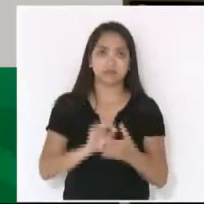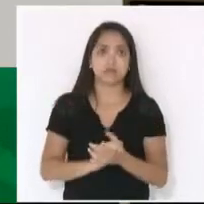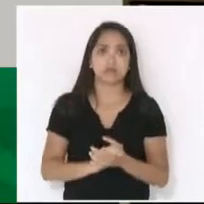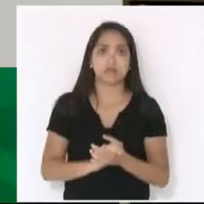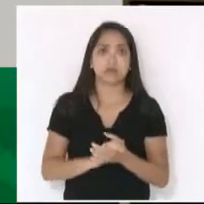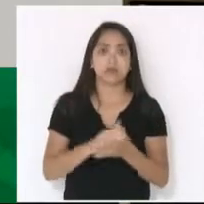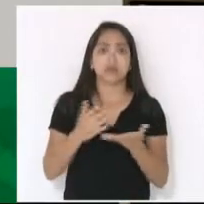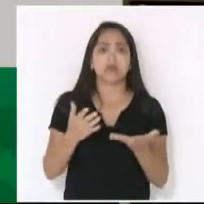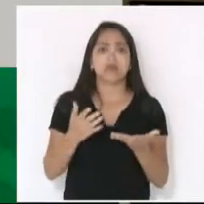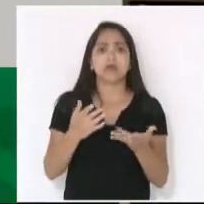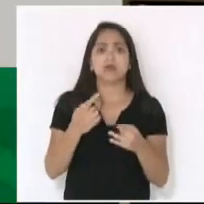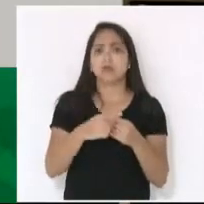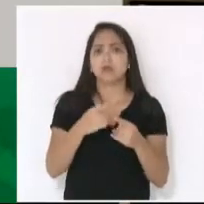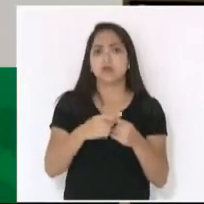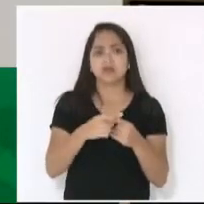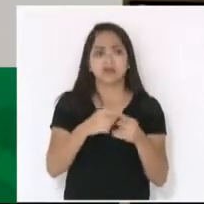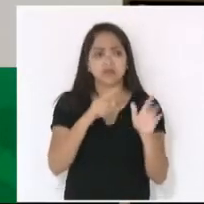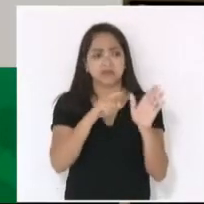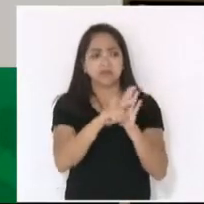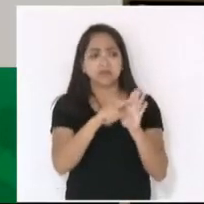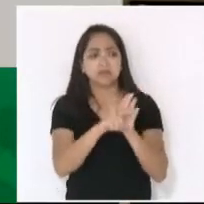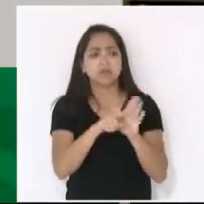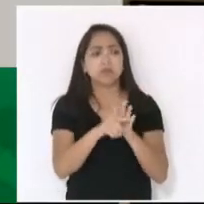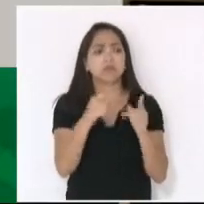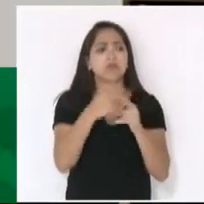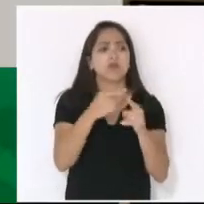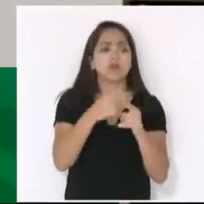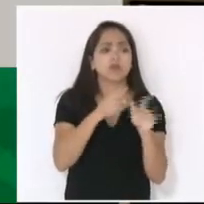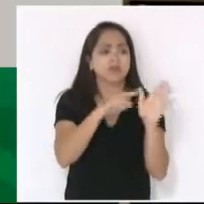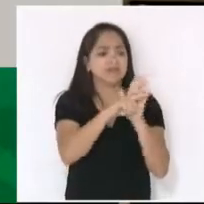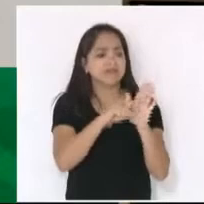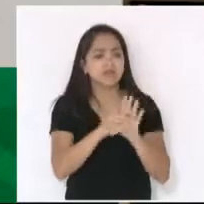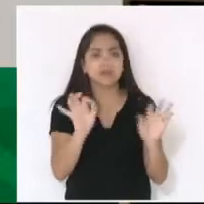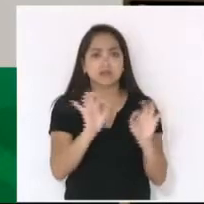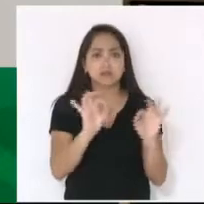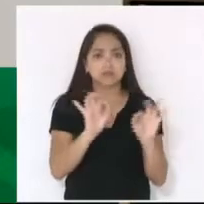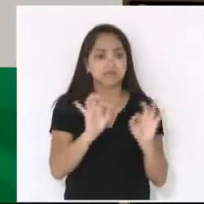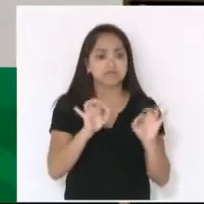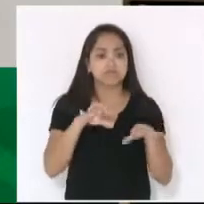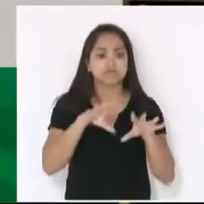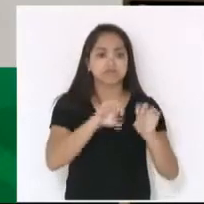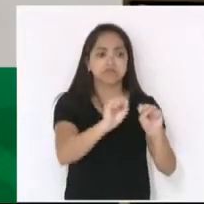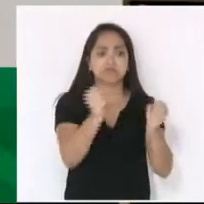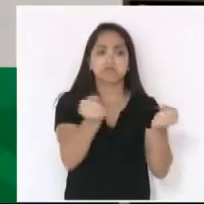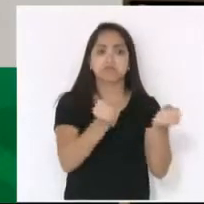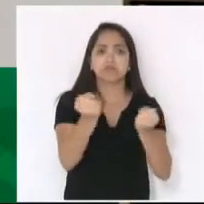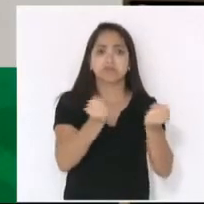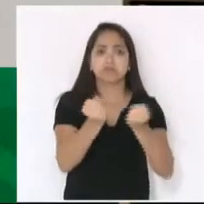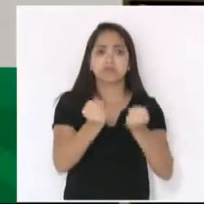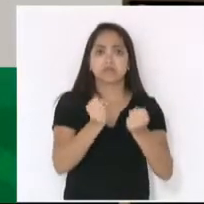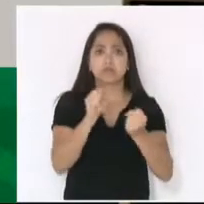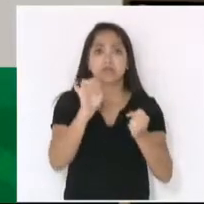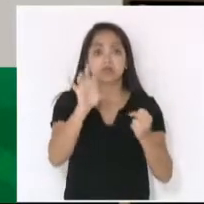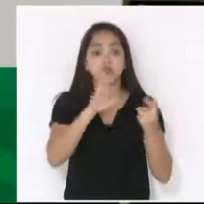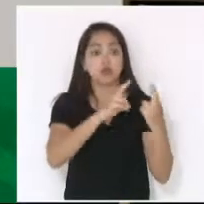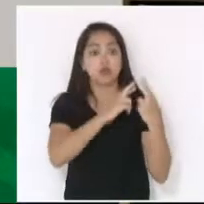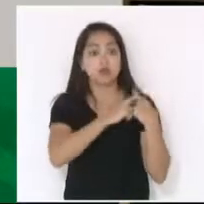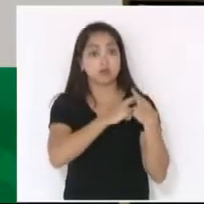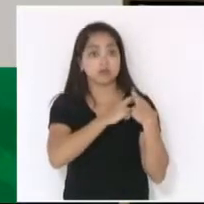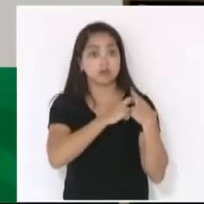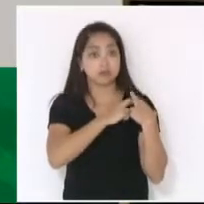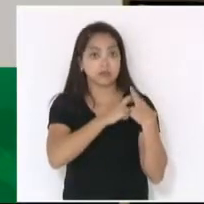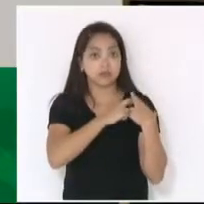E é porque nunca Contestado a apreensão administrativa cabe única e exclusivamente e